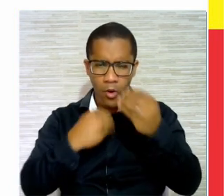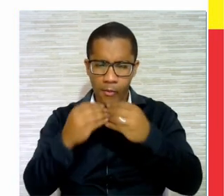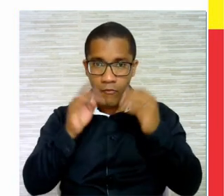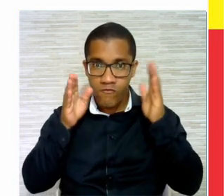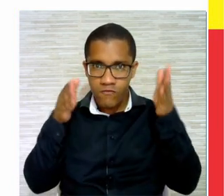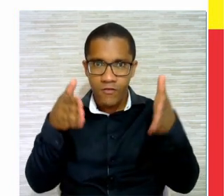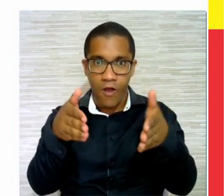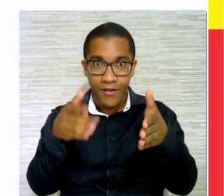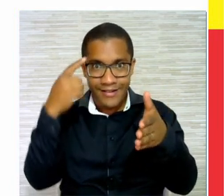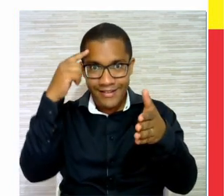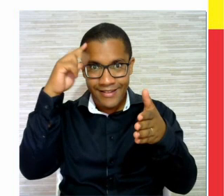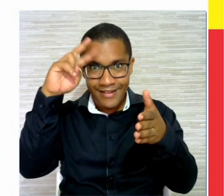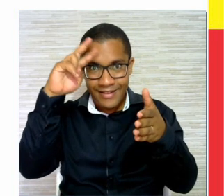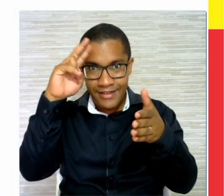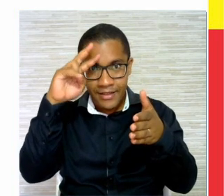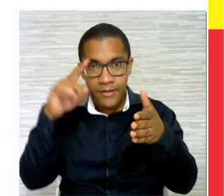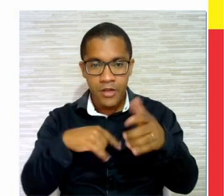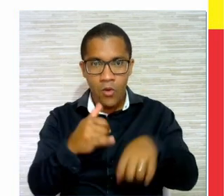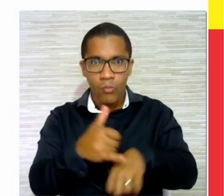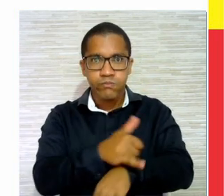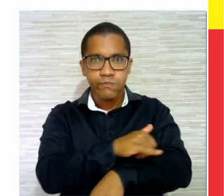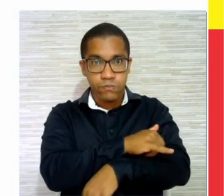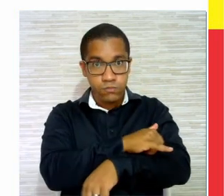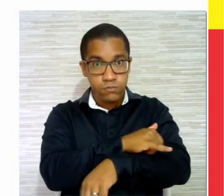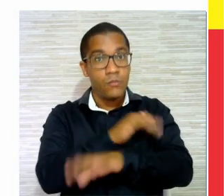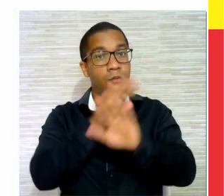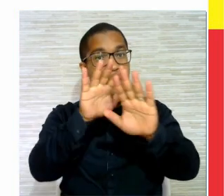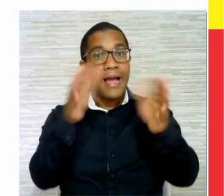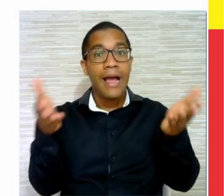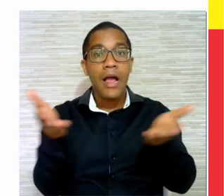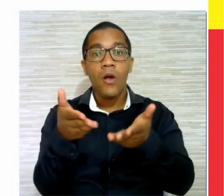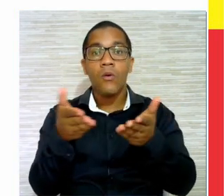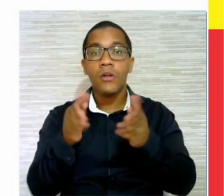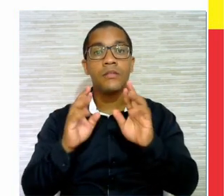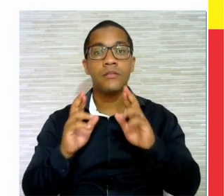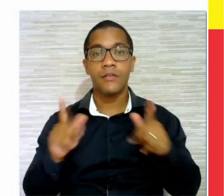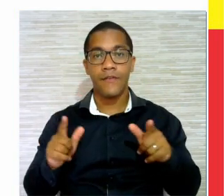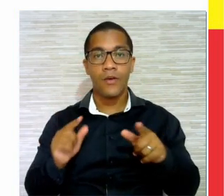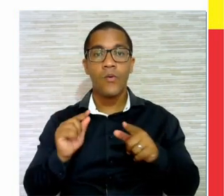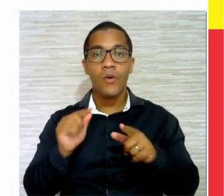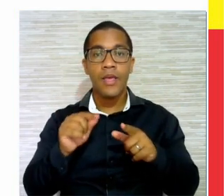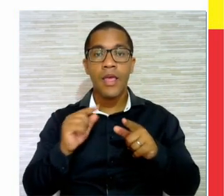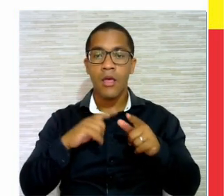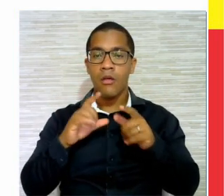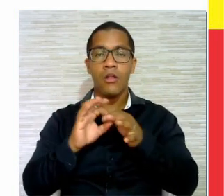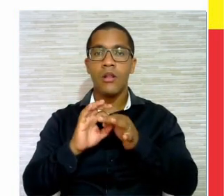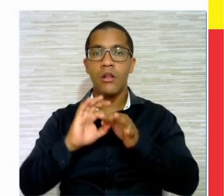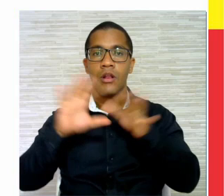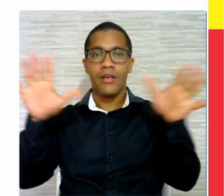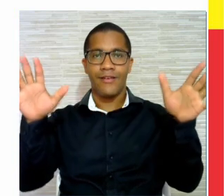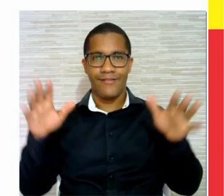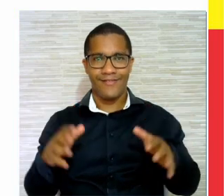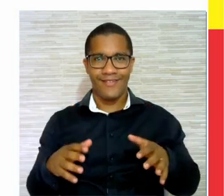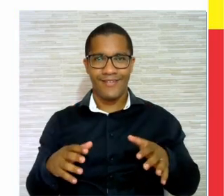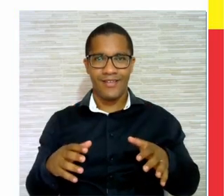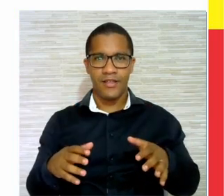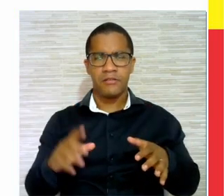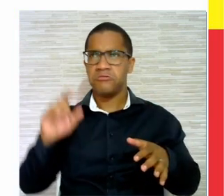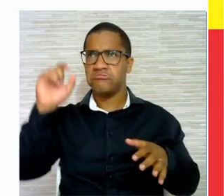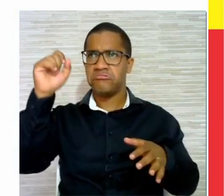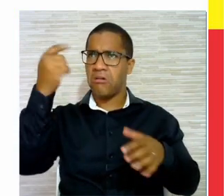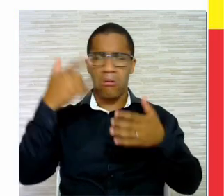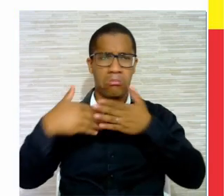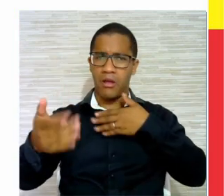naquelas cocheiras lá, né? Participando do processo de engorda, o gado agora ele vai ser criado também extensivamente, ou jogado no